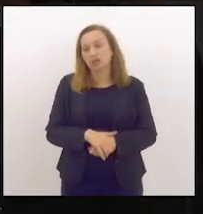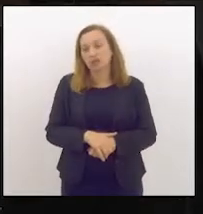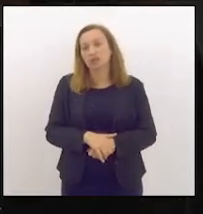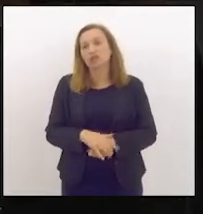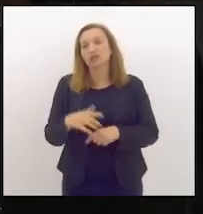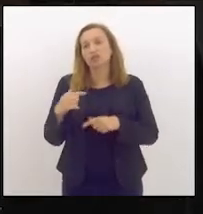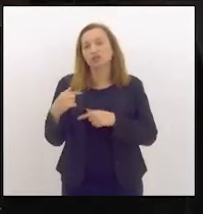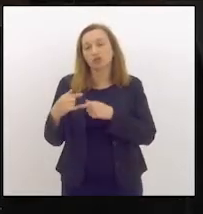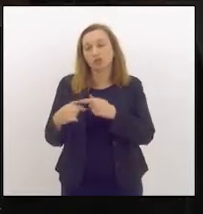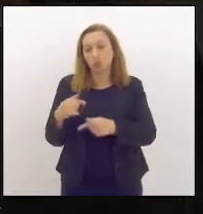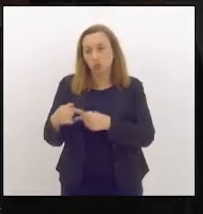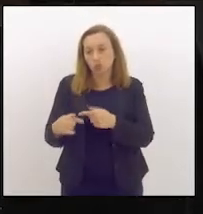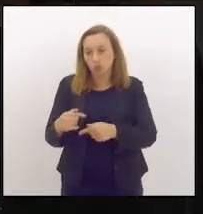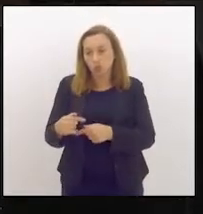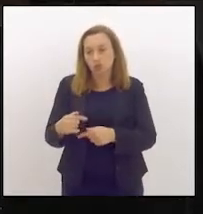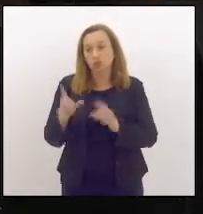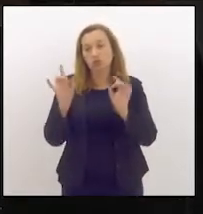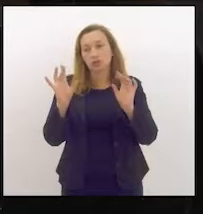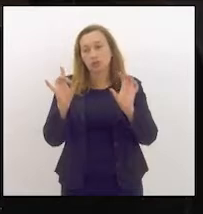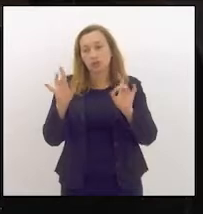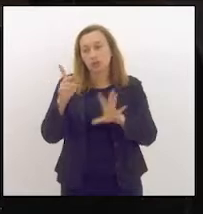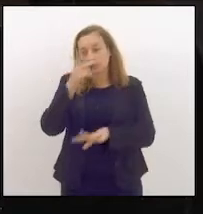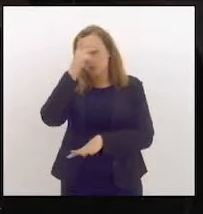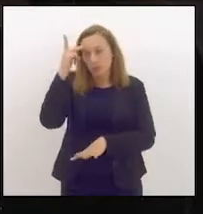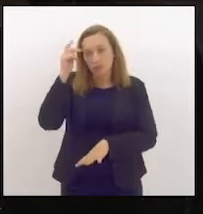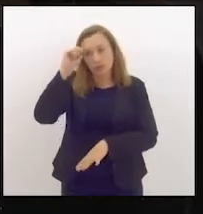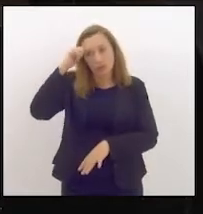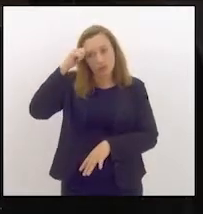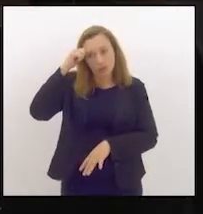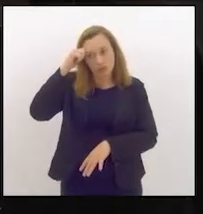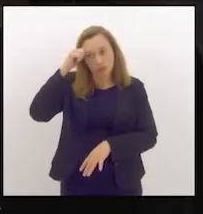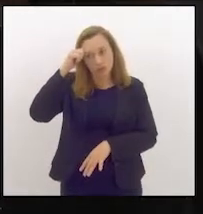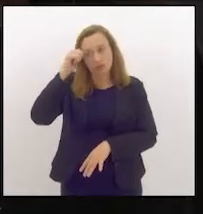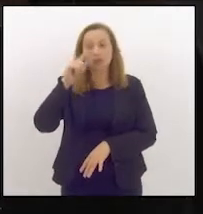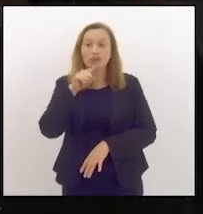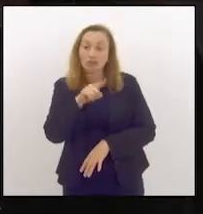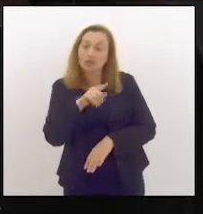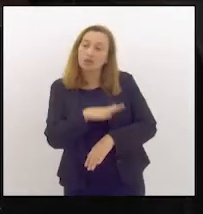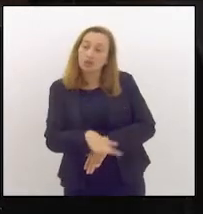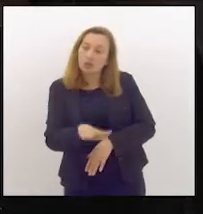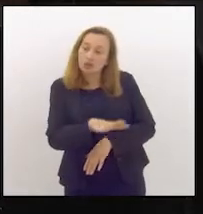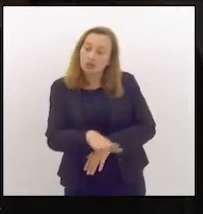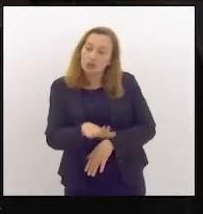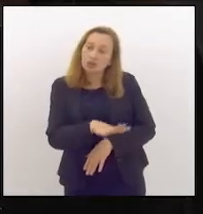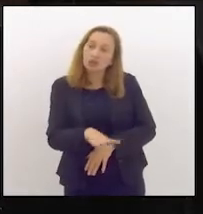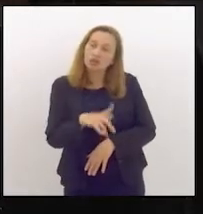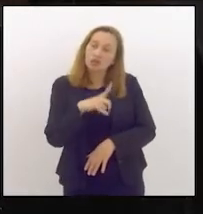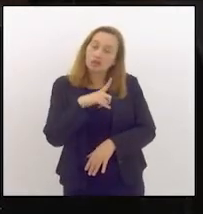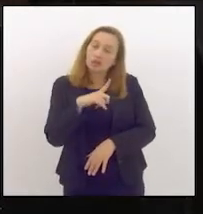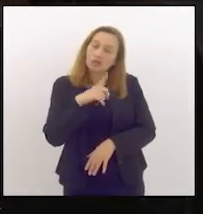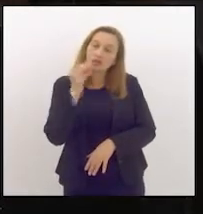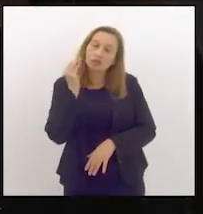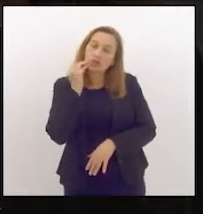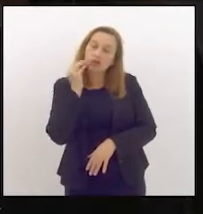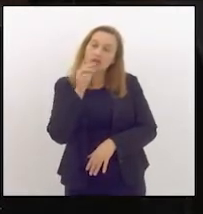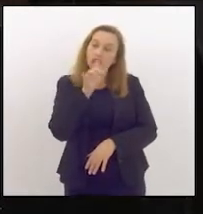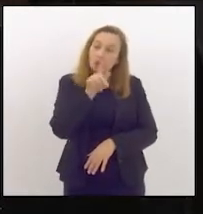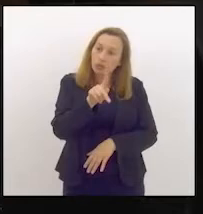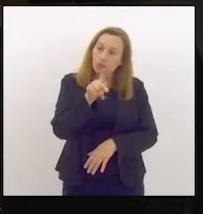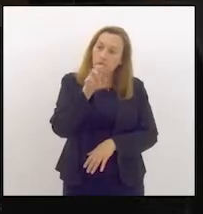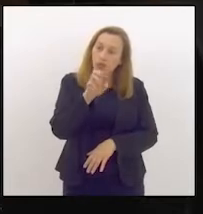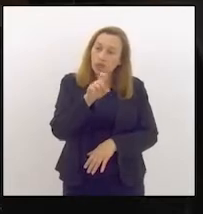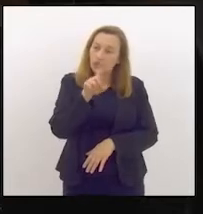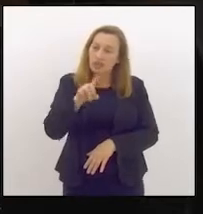doença genética em especial em pessoas negras e essas crianças se tivesse feito o teste do pezinho